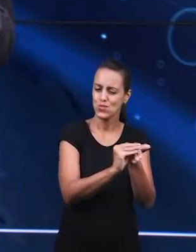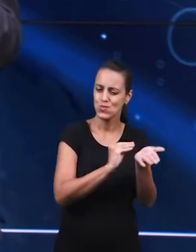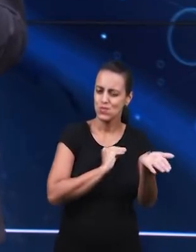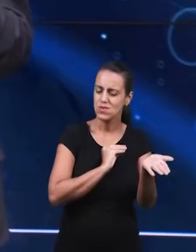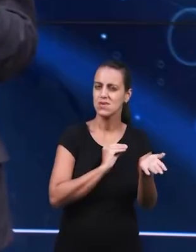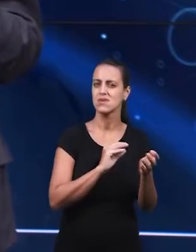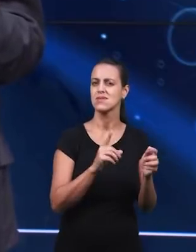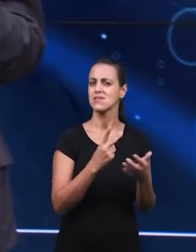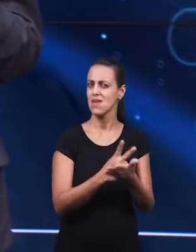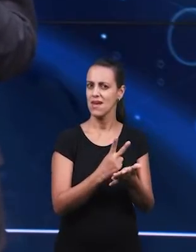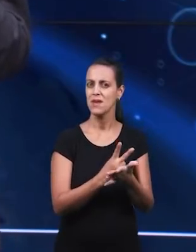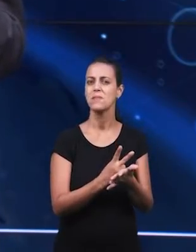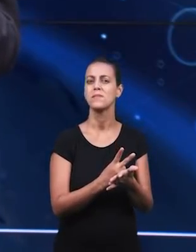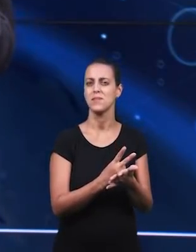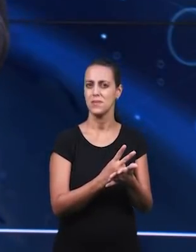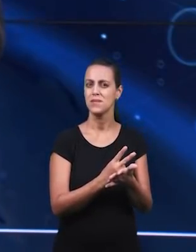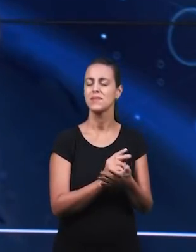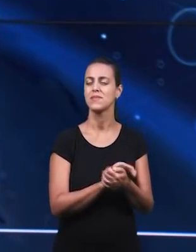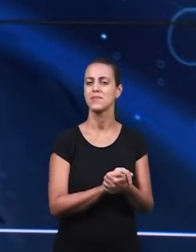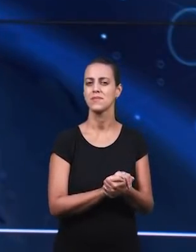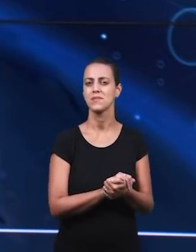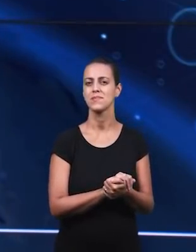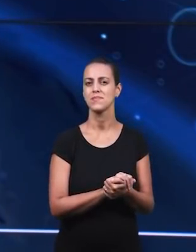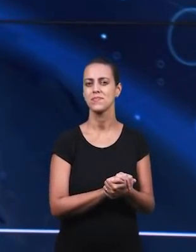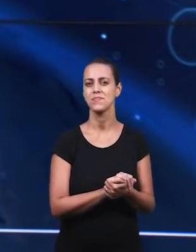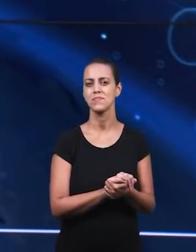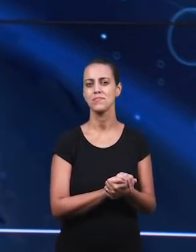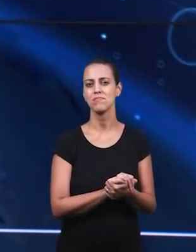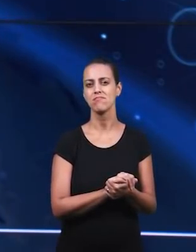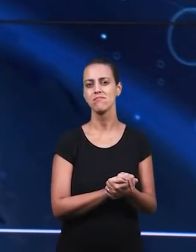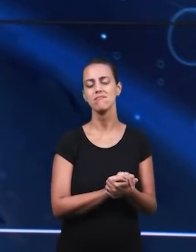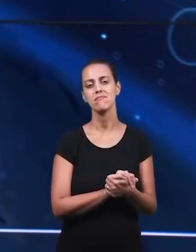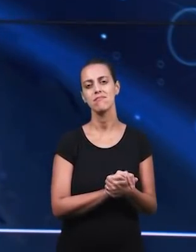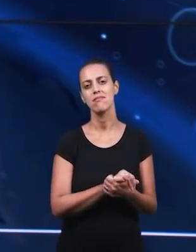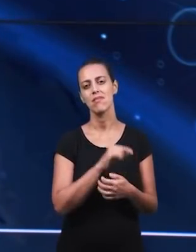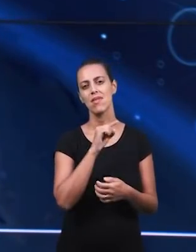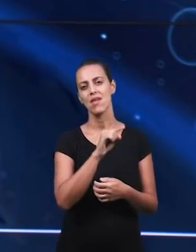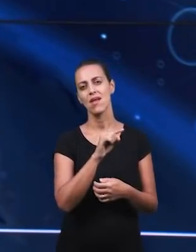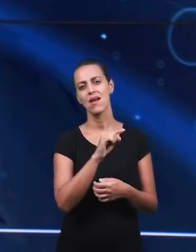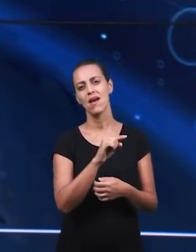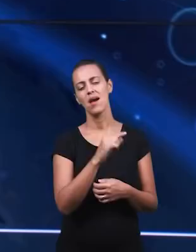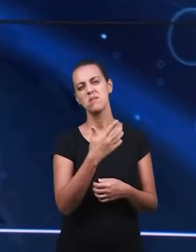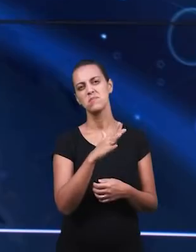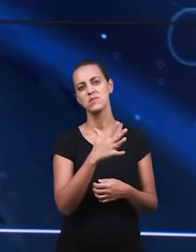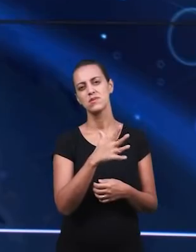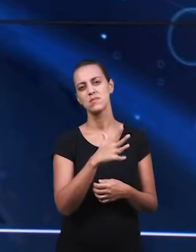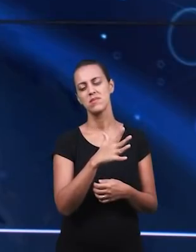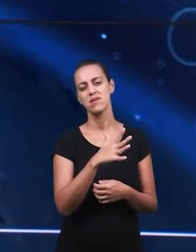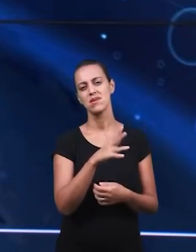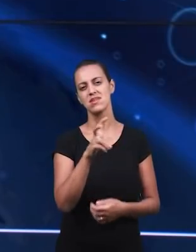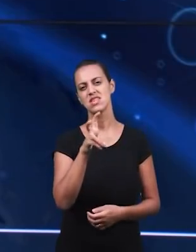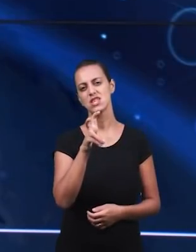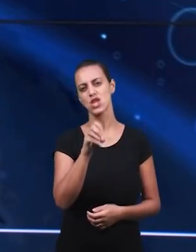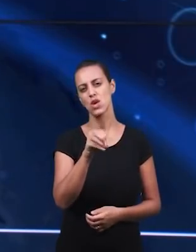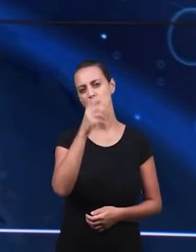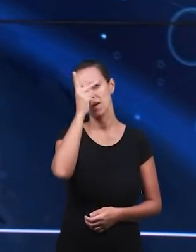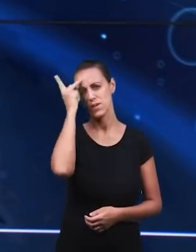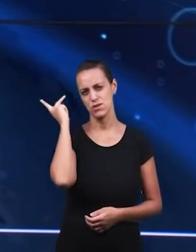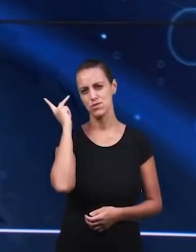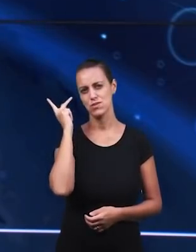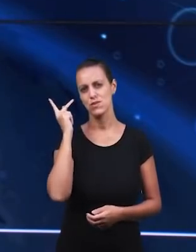Dominical. E é uma igreja que está ali na costa oeste do Canadá, é composta em torno de uns 50